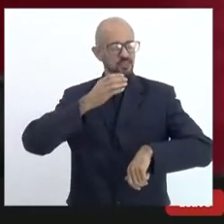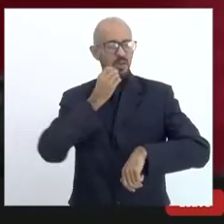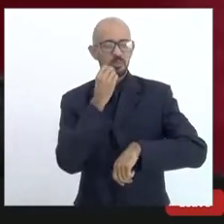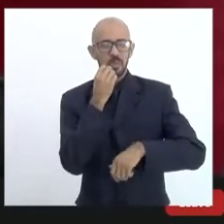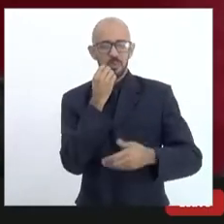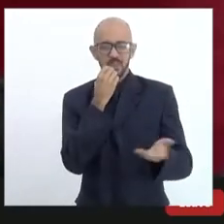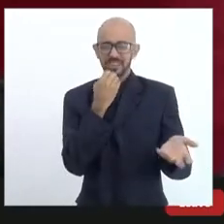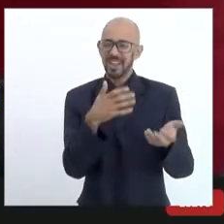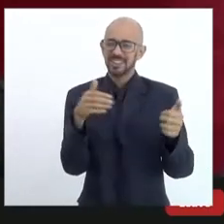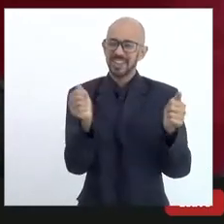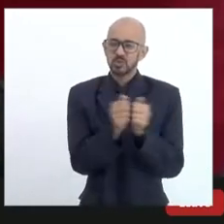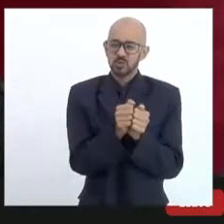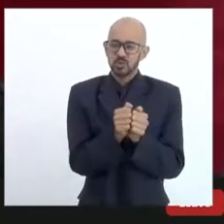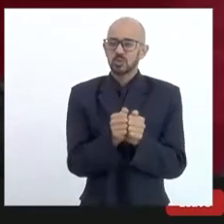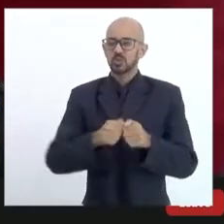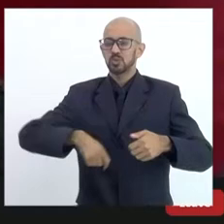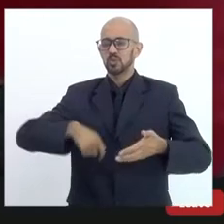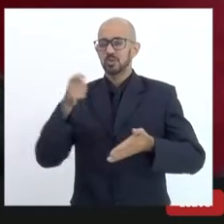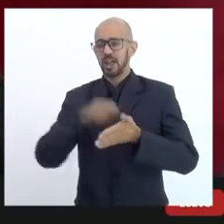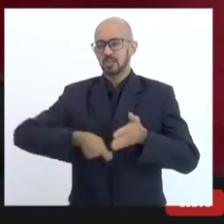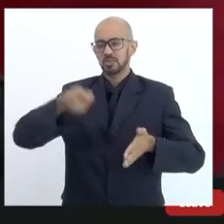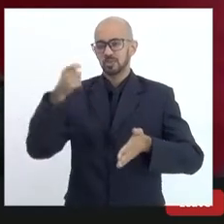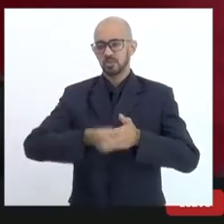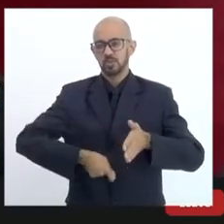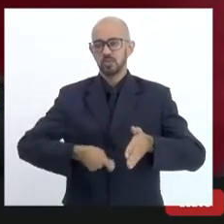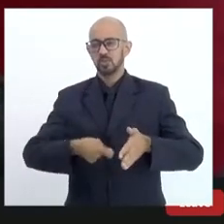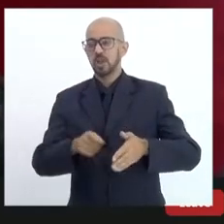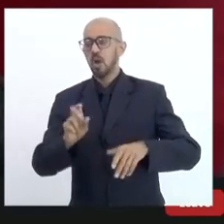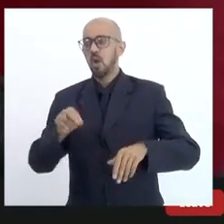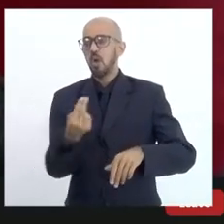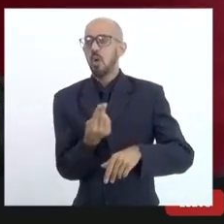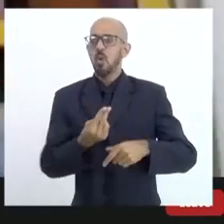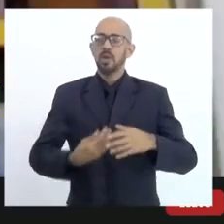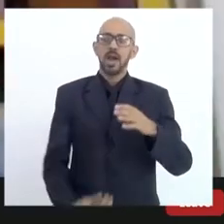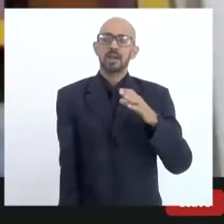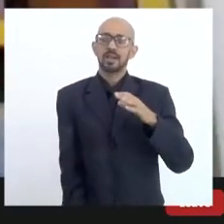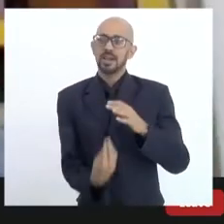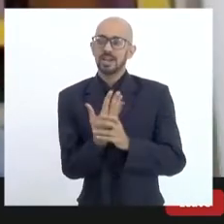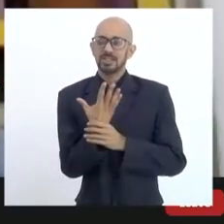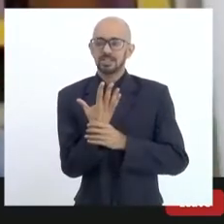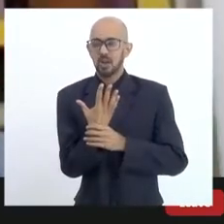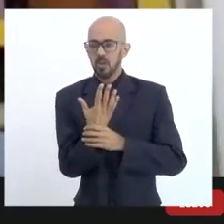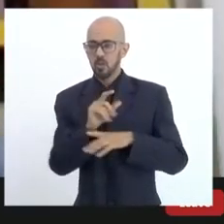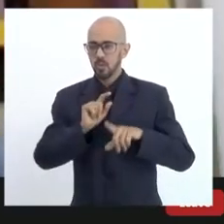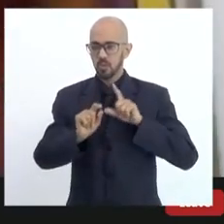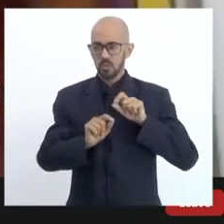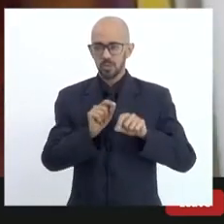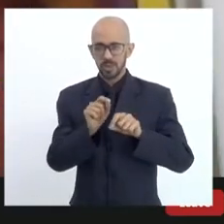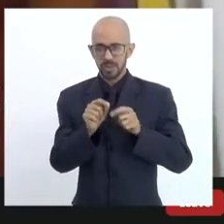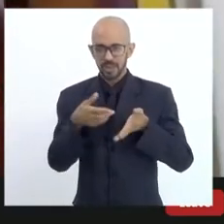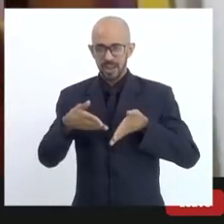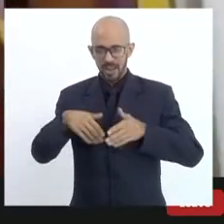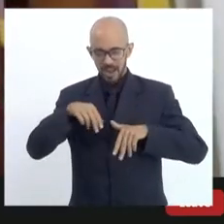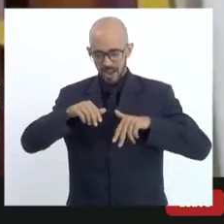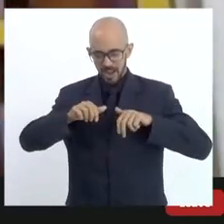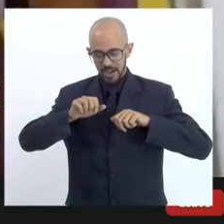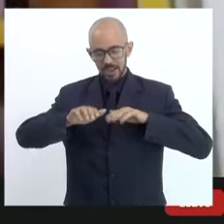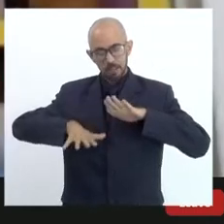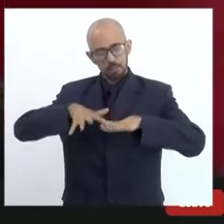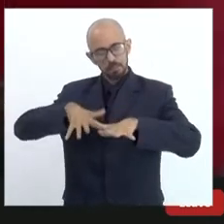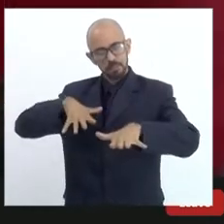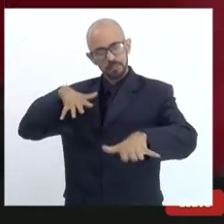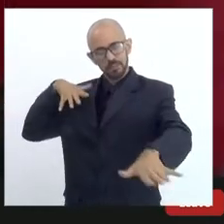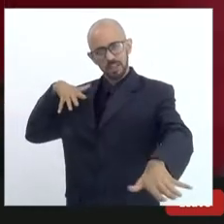juntos em alguns momentos de luta aí, né? Seja na criação da caminhada contra a